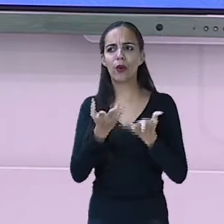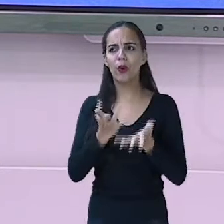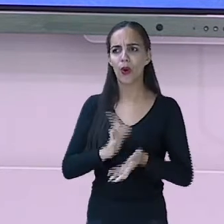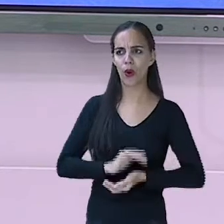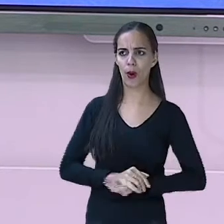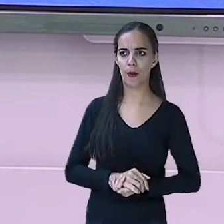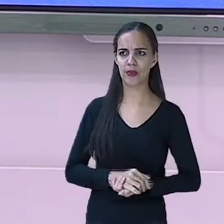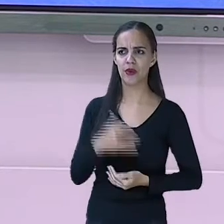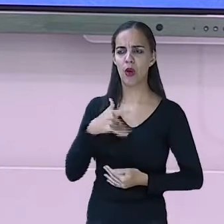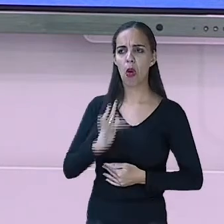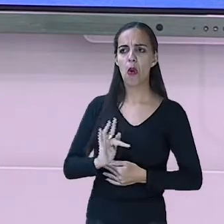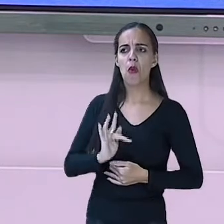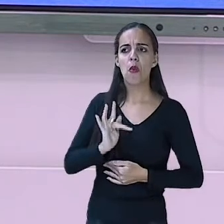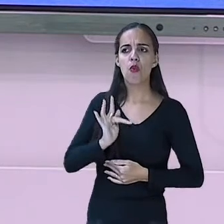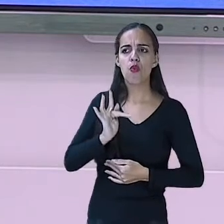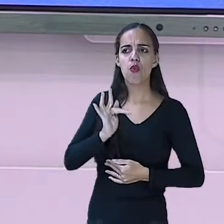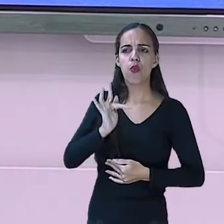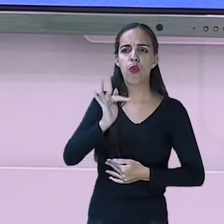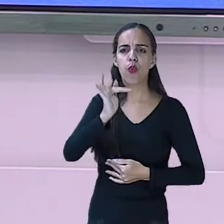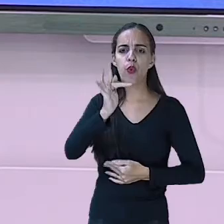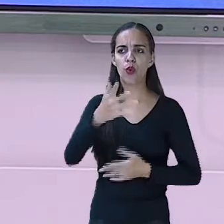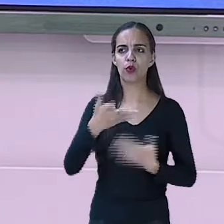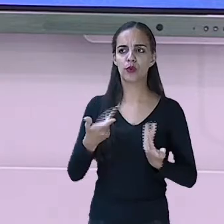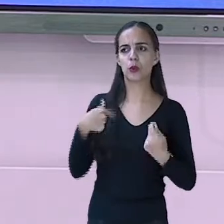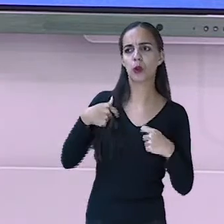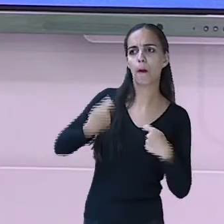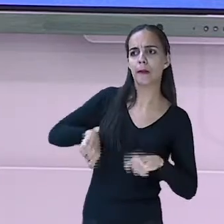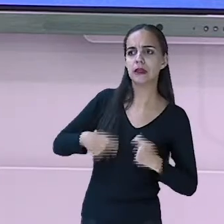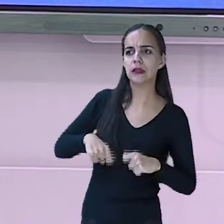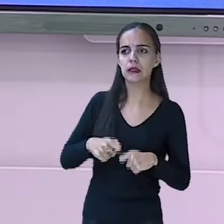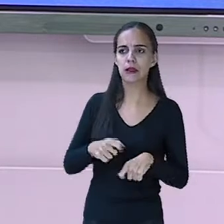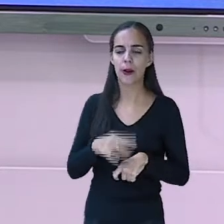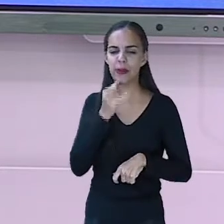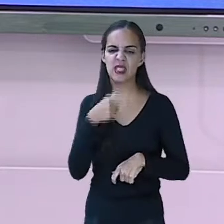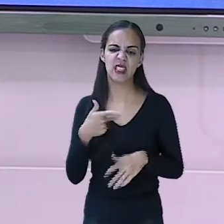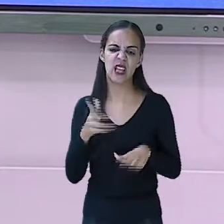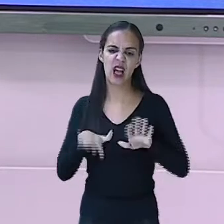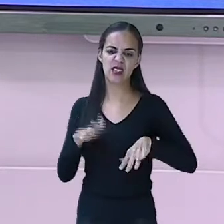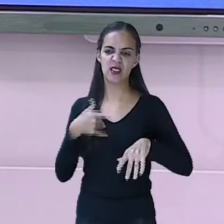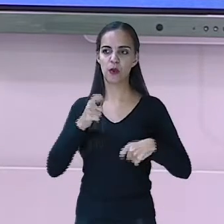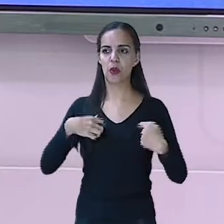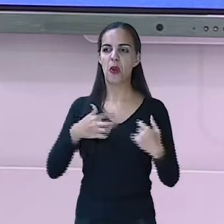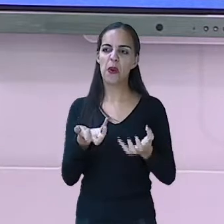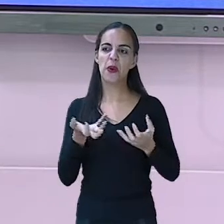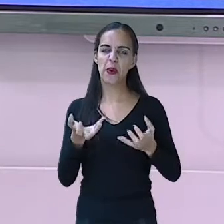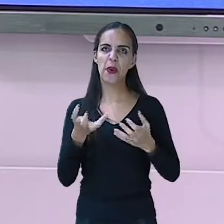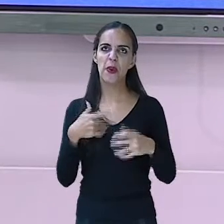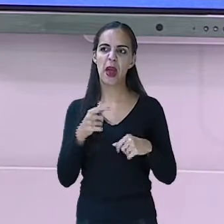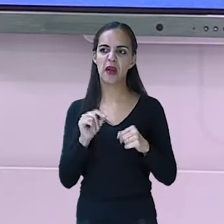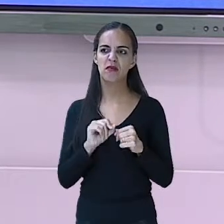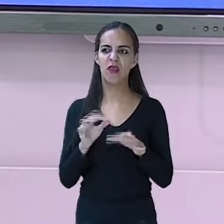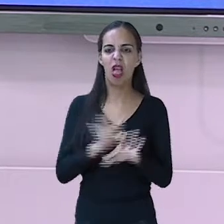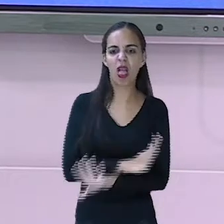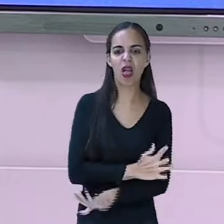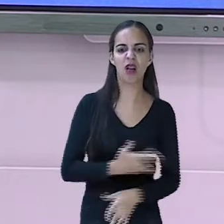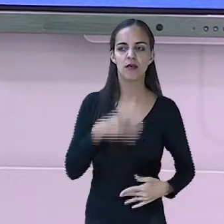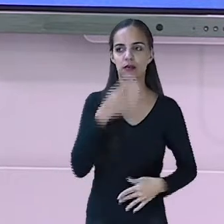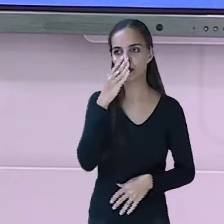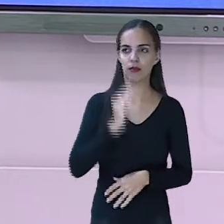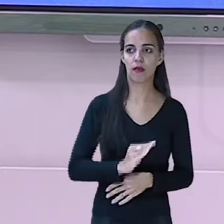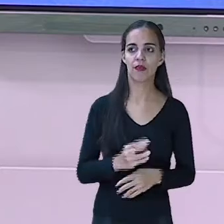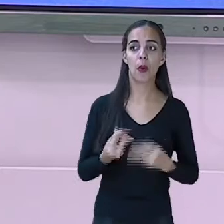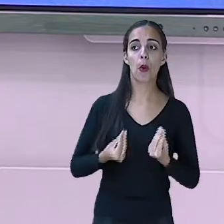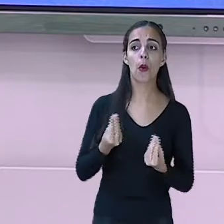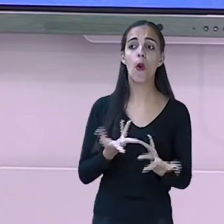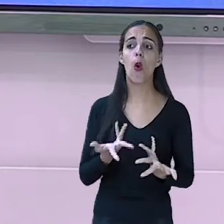uso enquanto eu preciso, enquanto eu quero, até acabar? Esta é